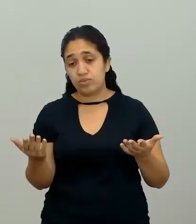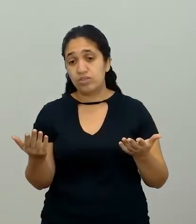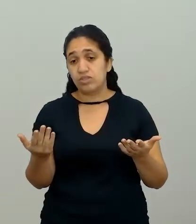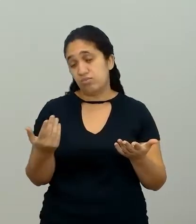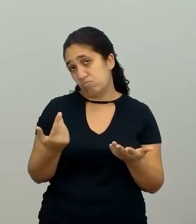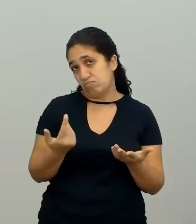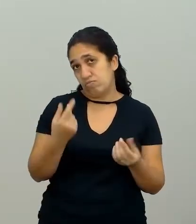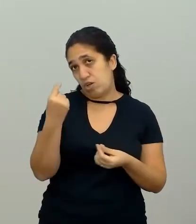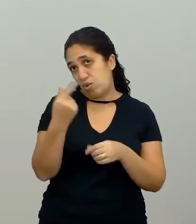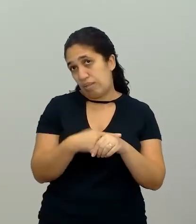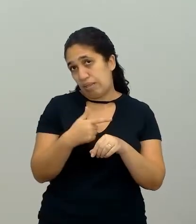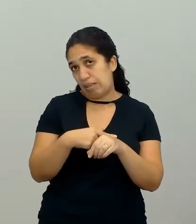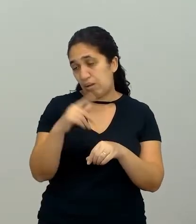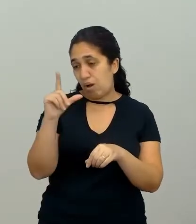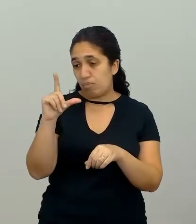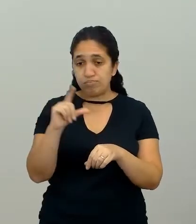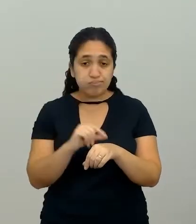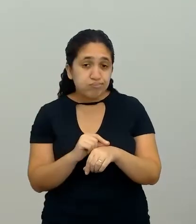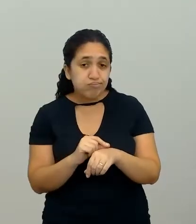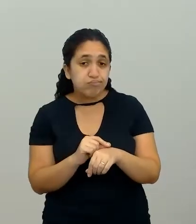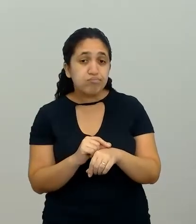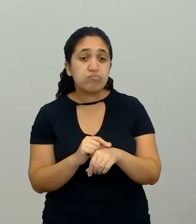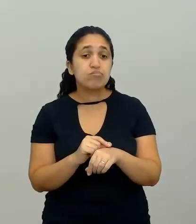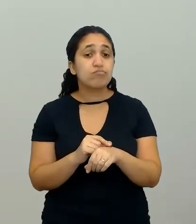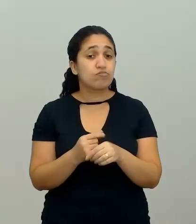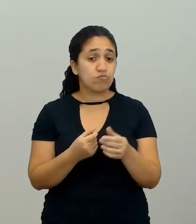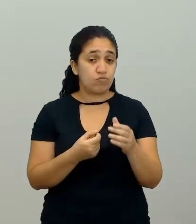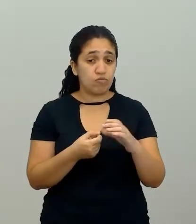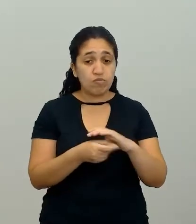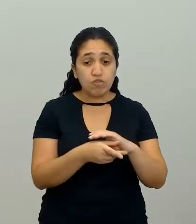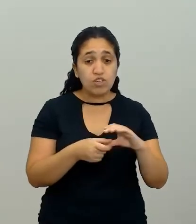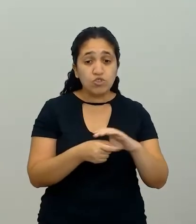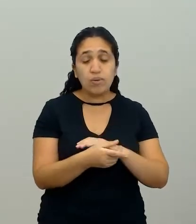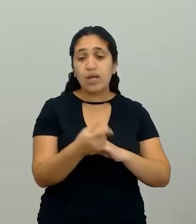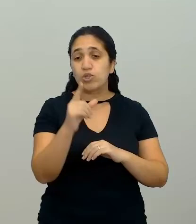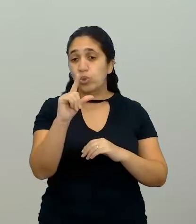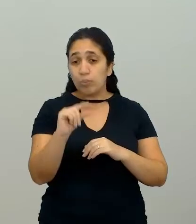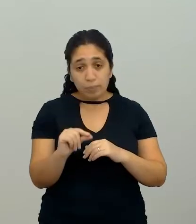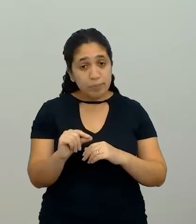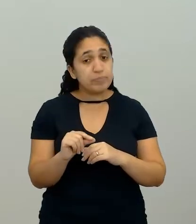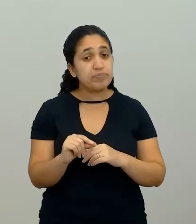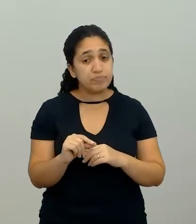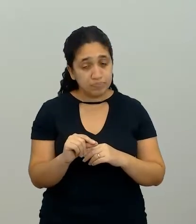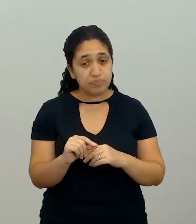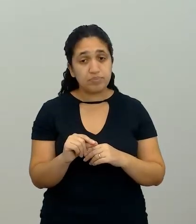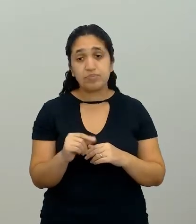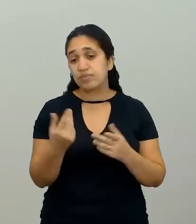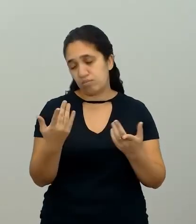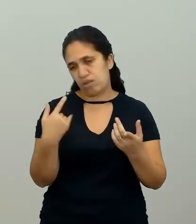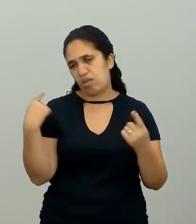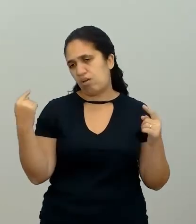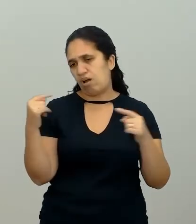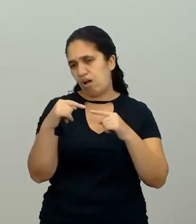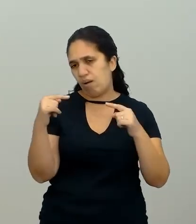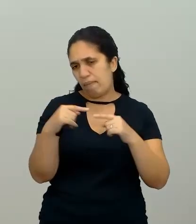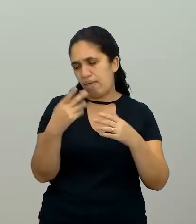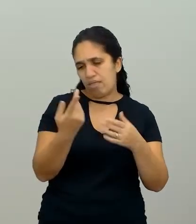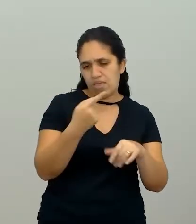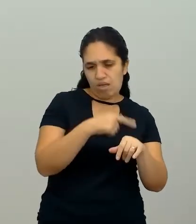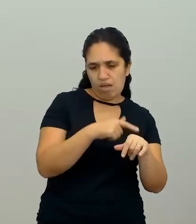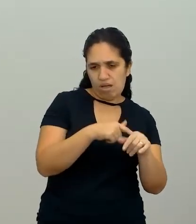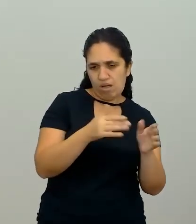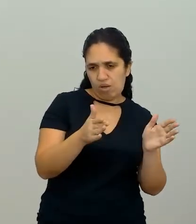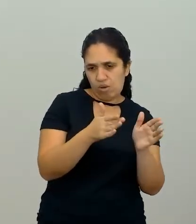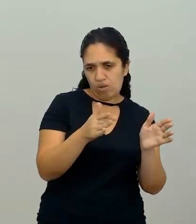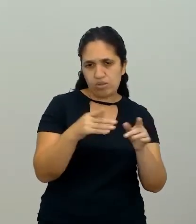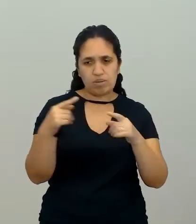consumindo menos tempo e menos investimento financeiro, né, que também tem a ver o tempo e também